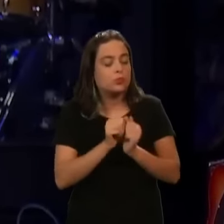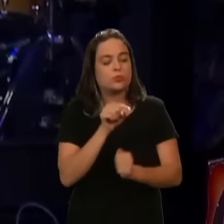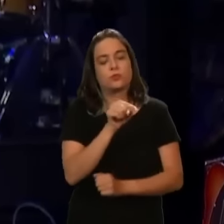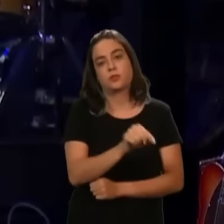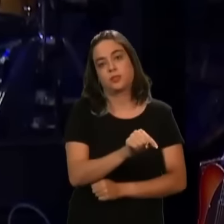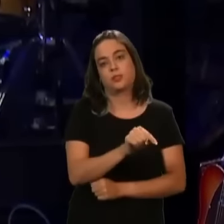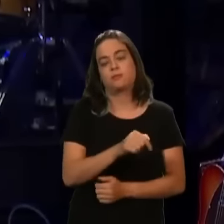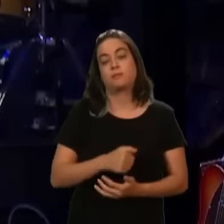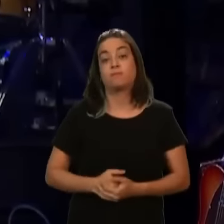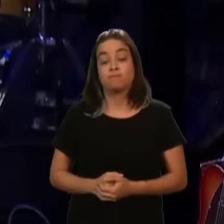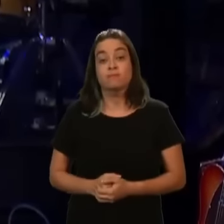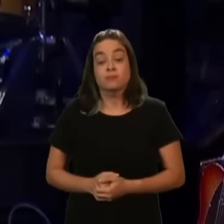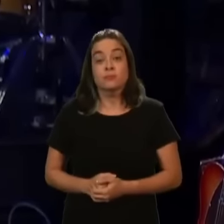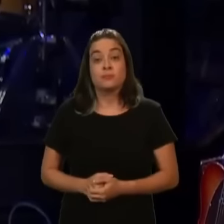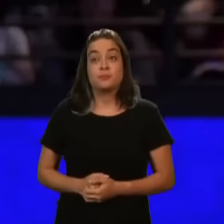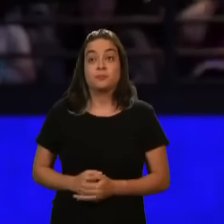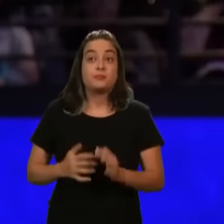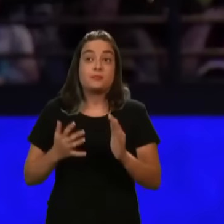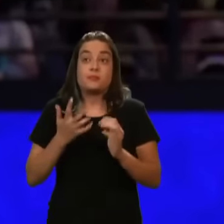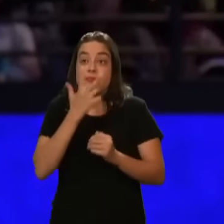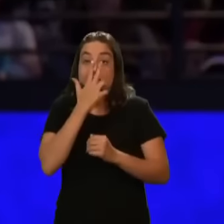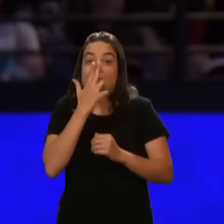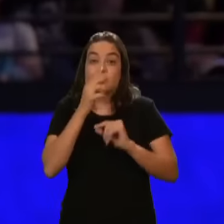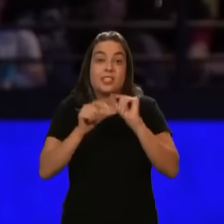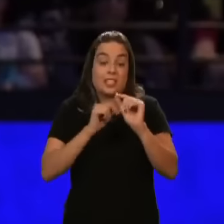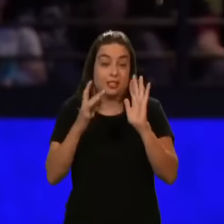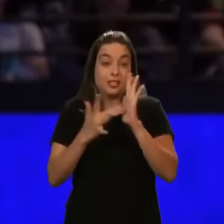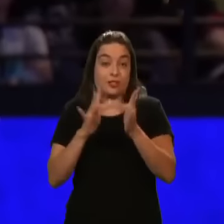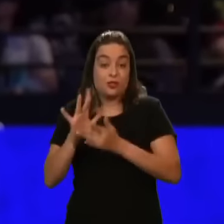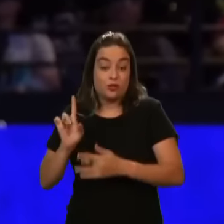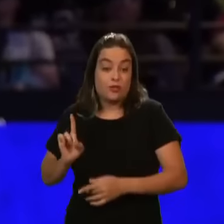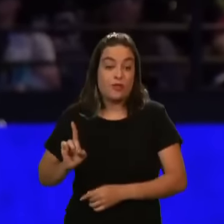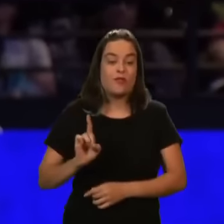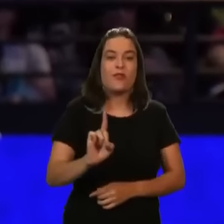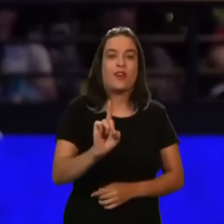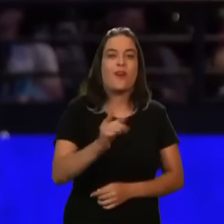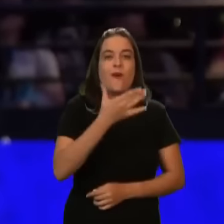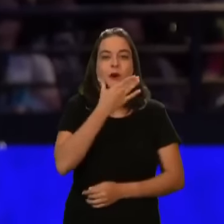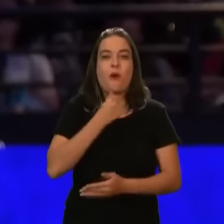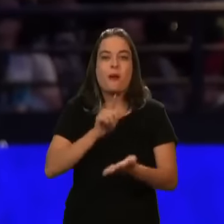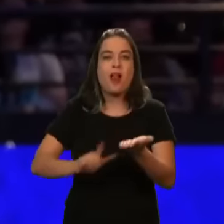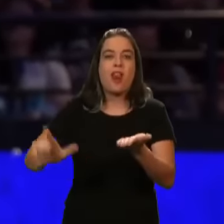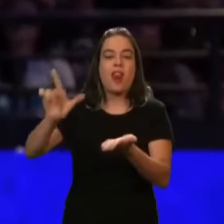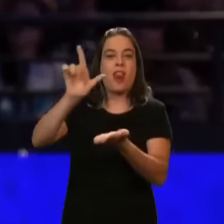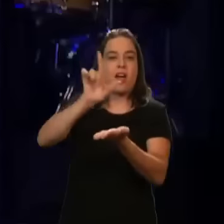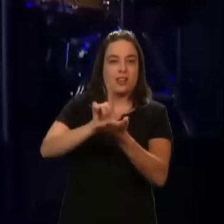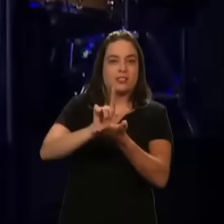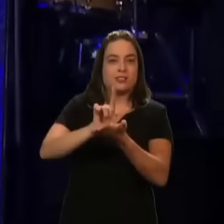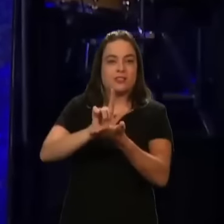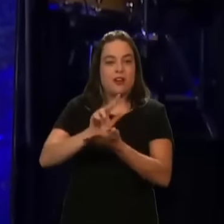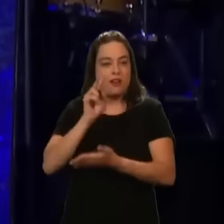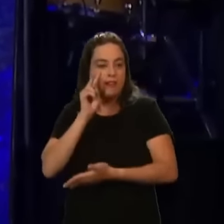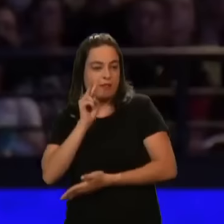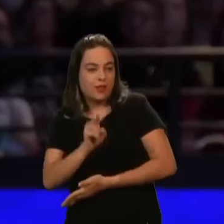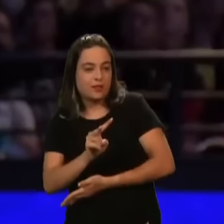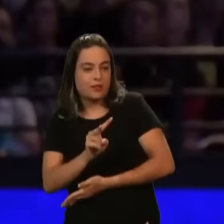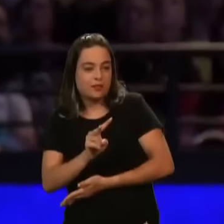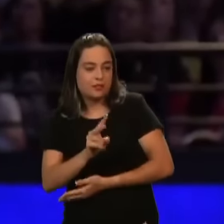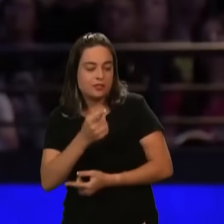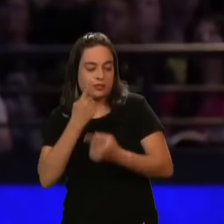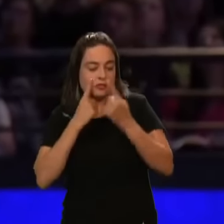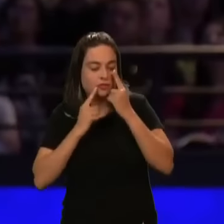A coisa mais louca do mundo é Jesus ir no velório de Lázaro e chorar. Aí 2 minutos, limpa os olhos, sai para